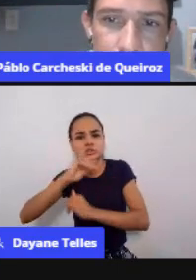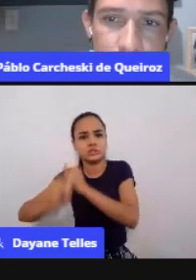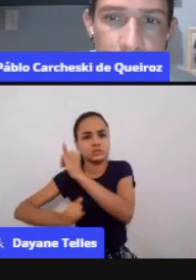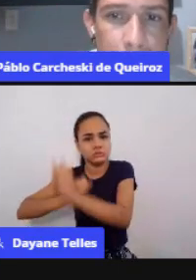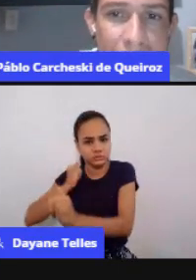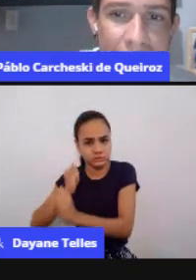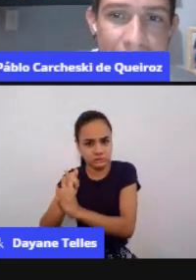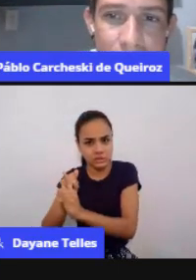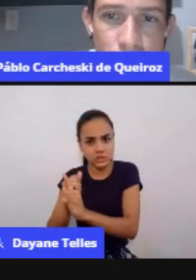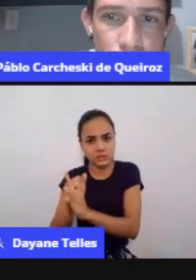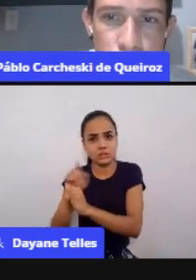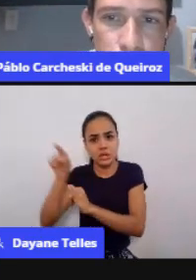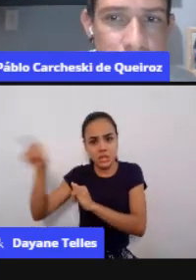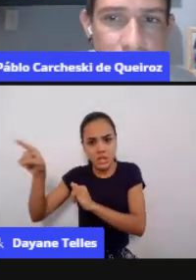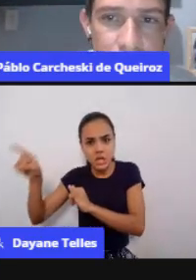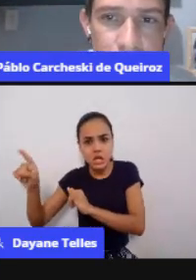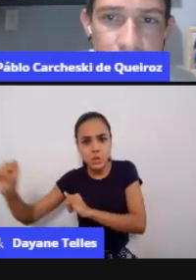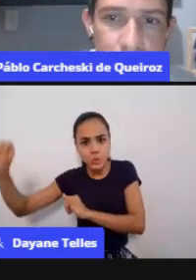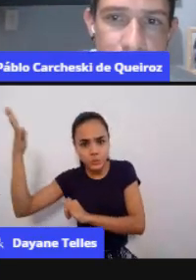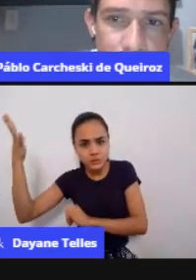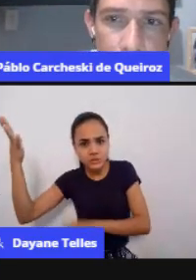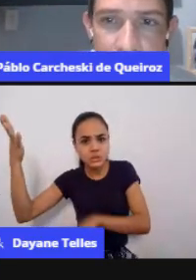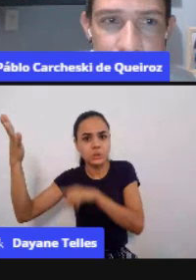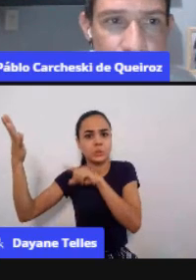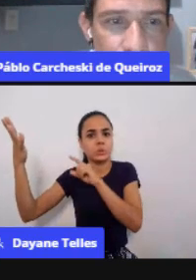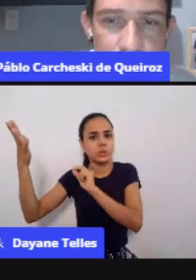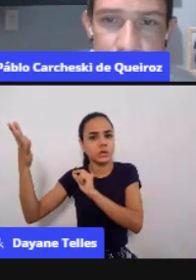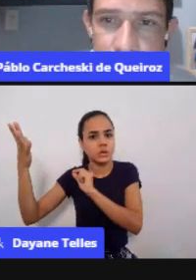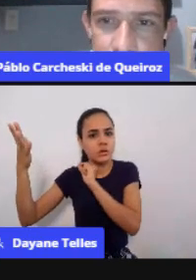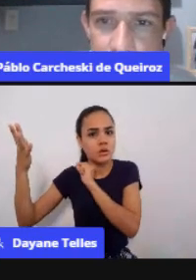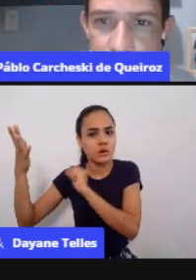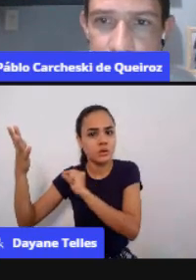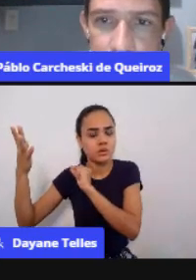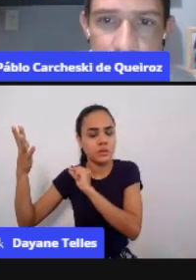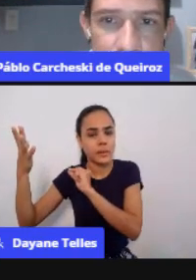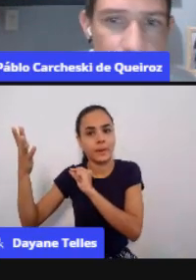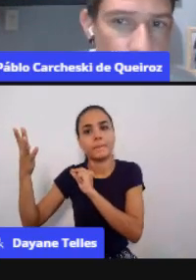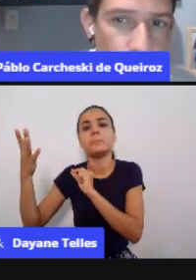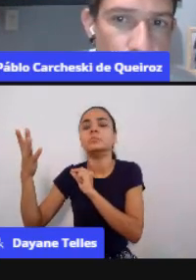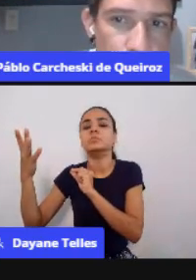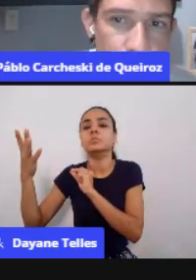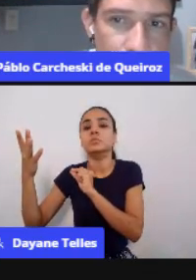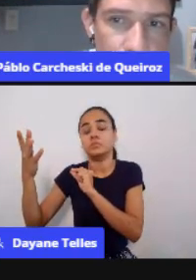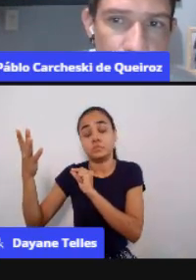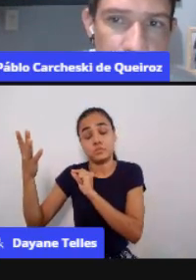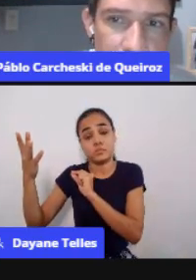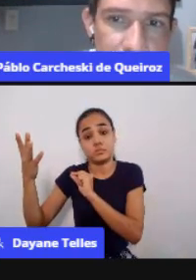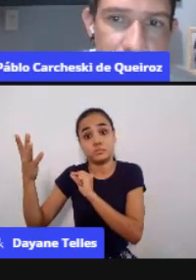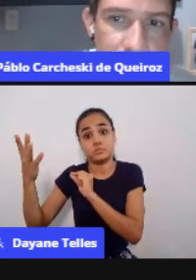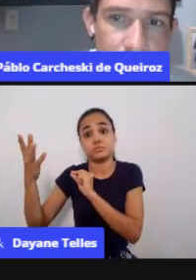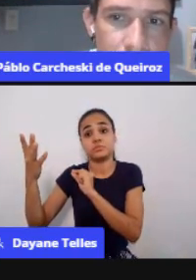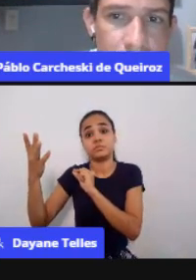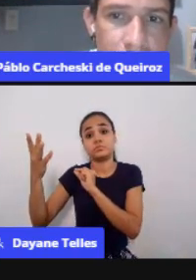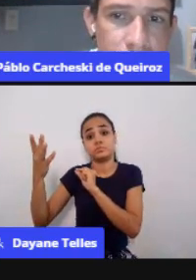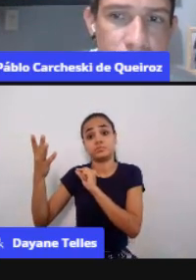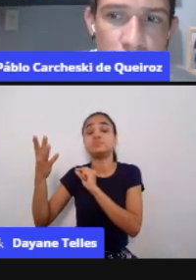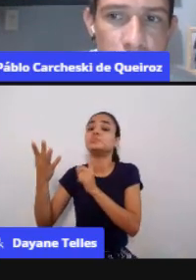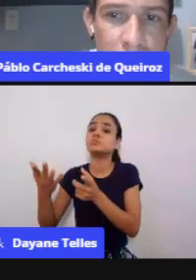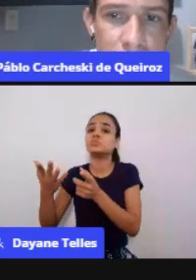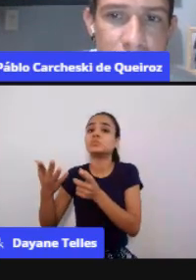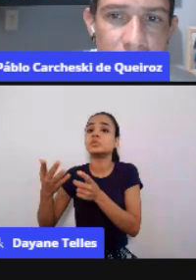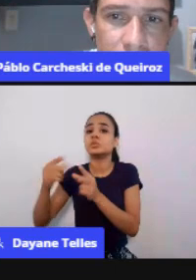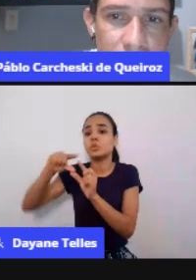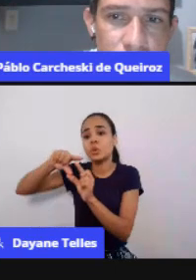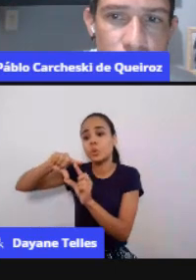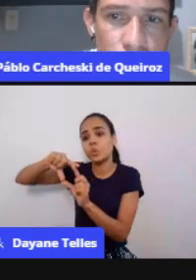quis apagar ou subtrair essa parte que representa os outros, né, os outros países, de